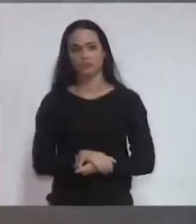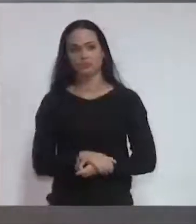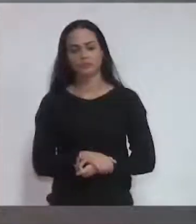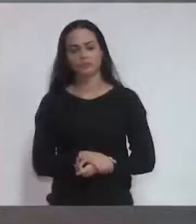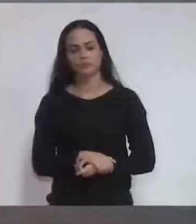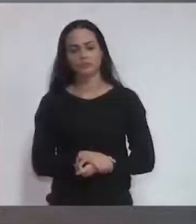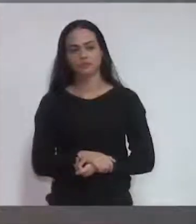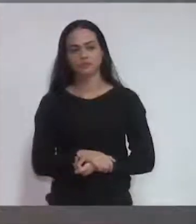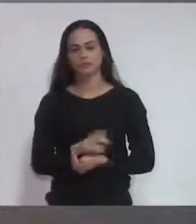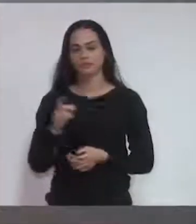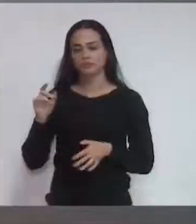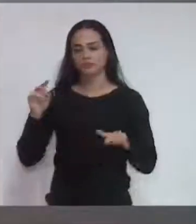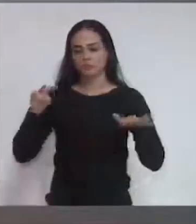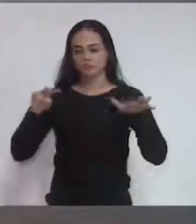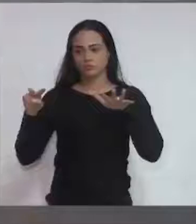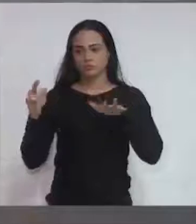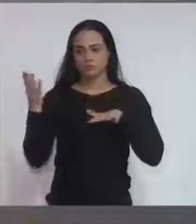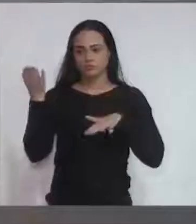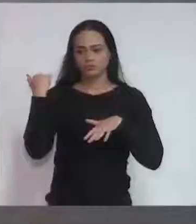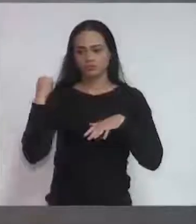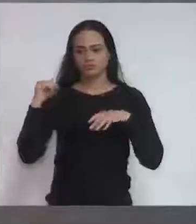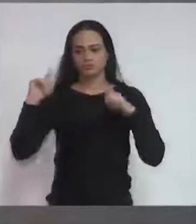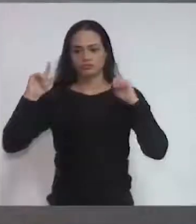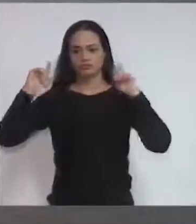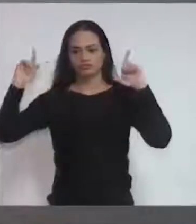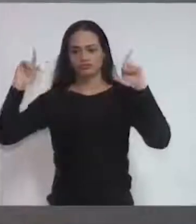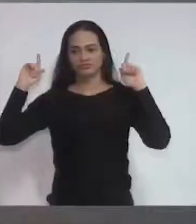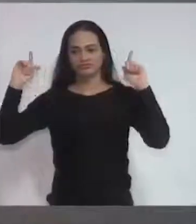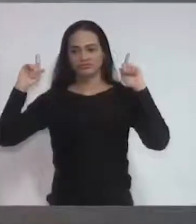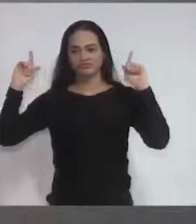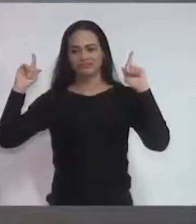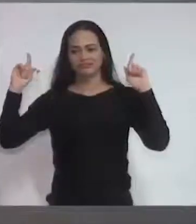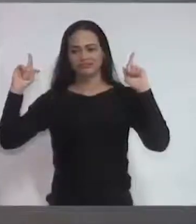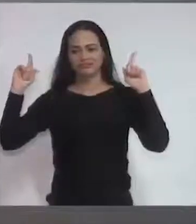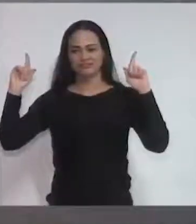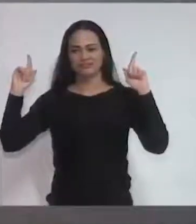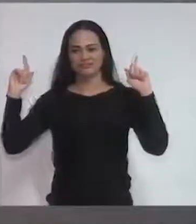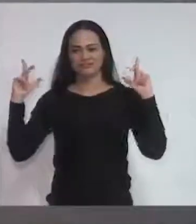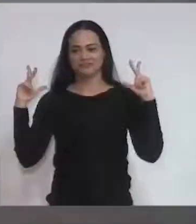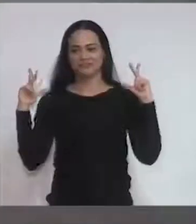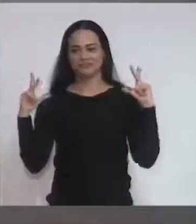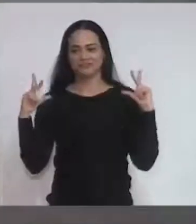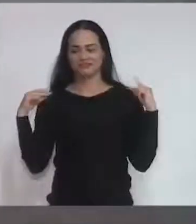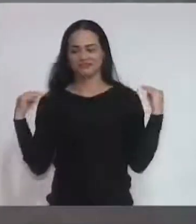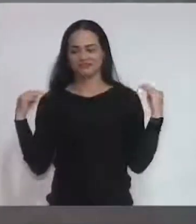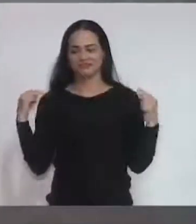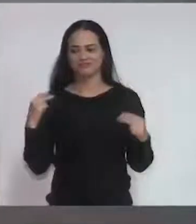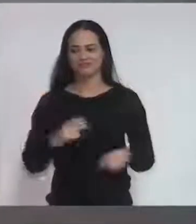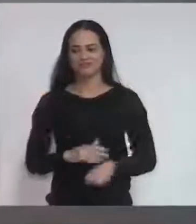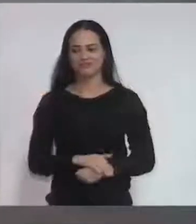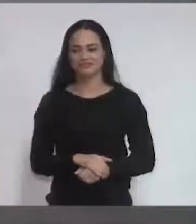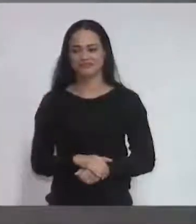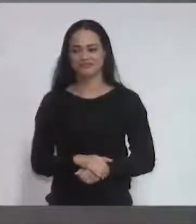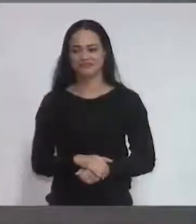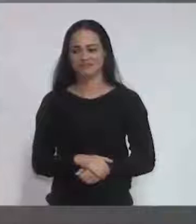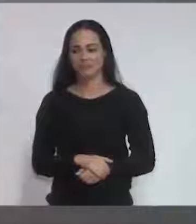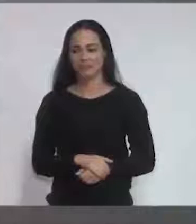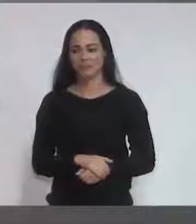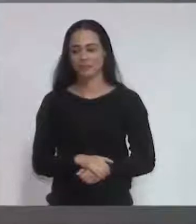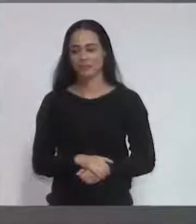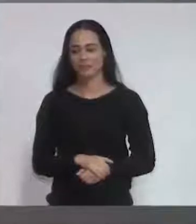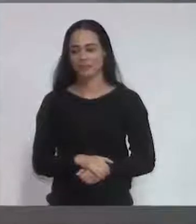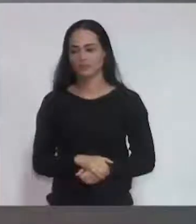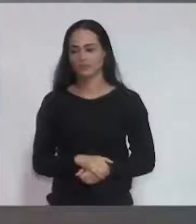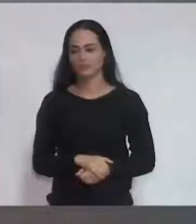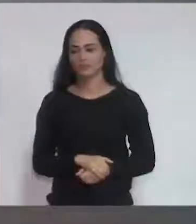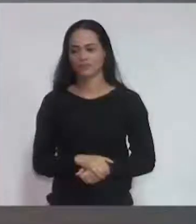greve que aconteceu na semana passada. Eu fiz um pronunciamento aqui sobre como eu entendia, né, os